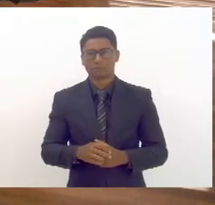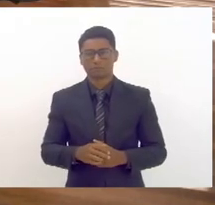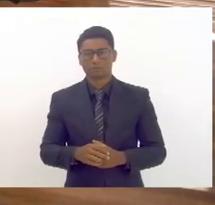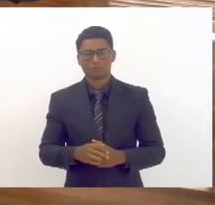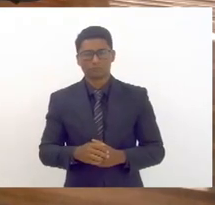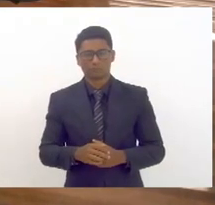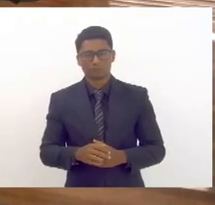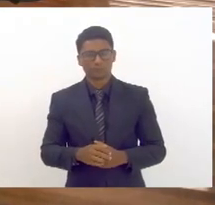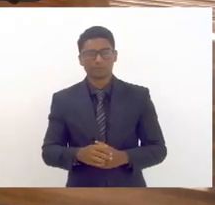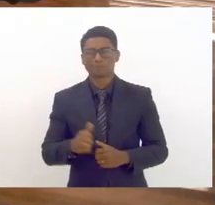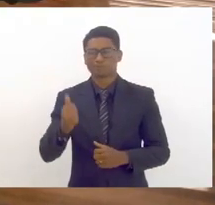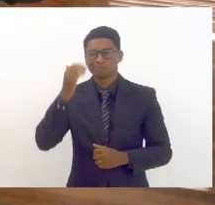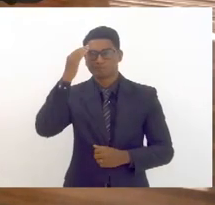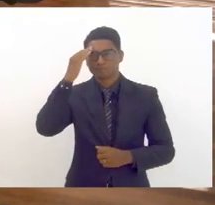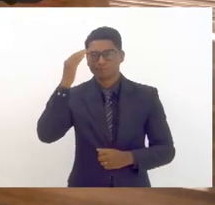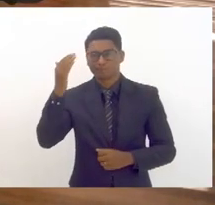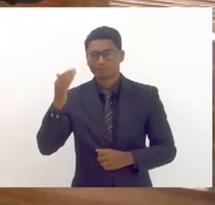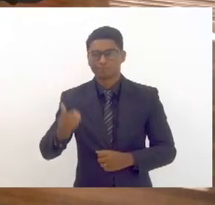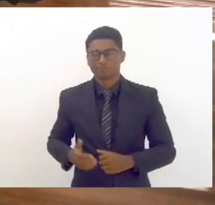Obrigada aí.